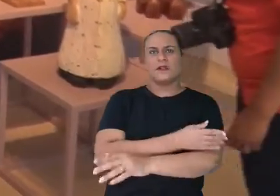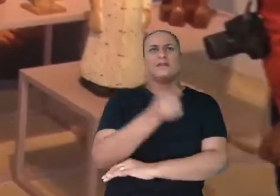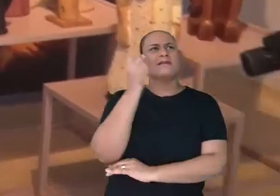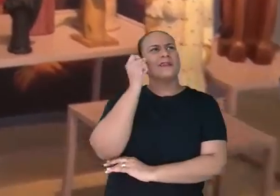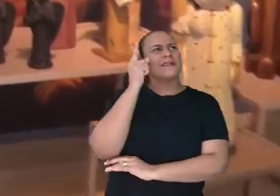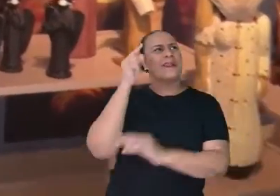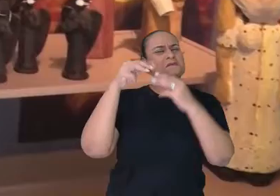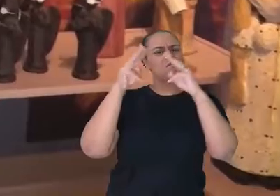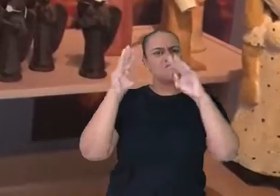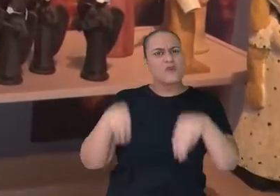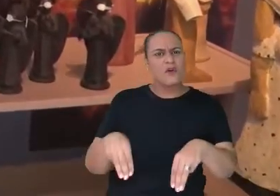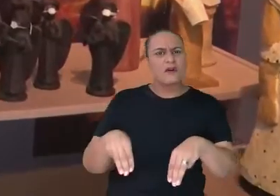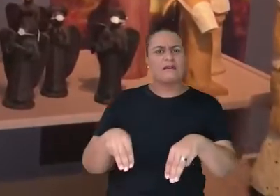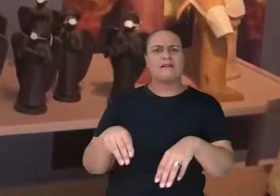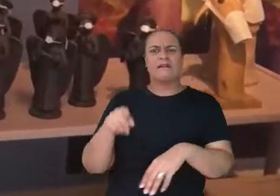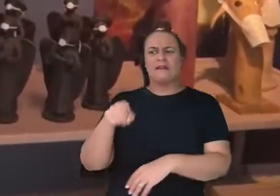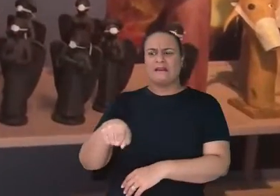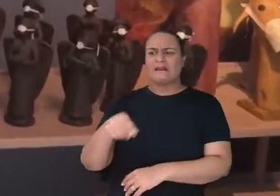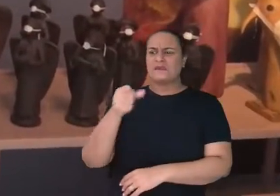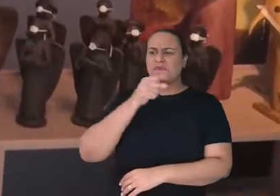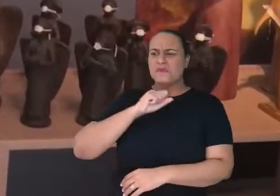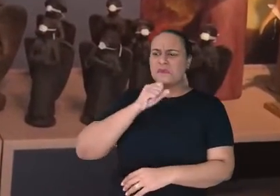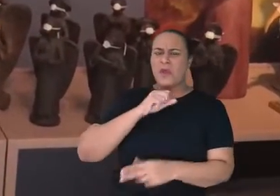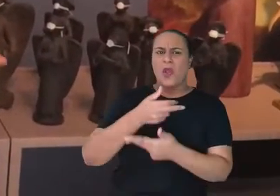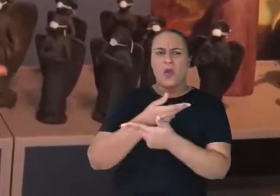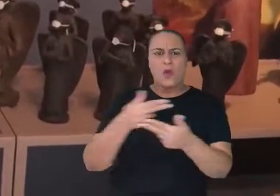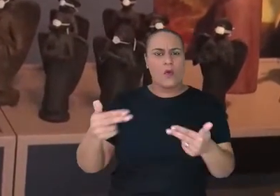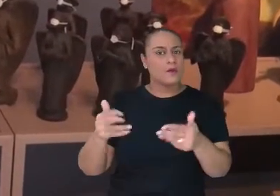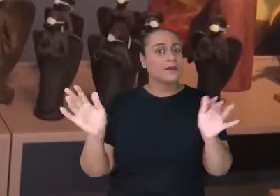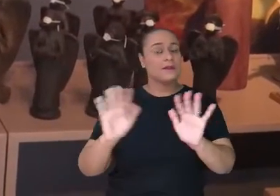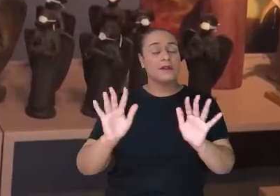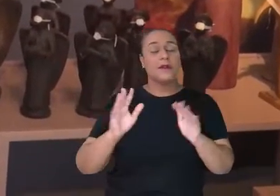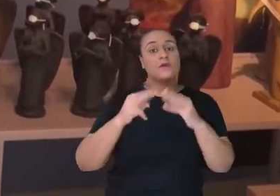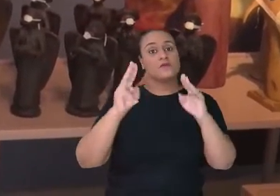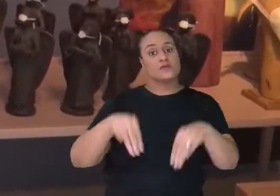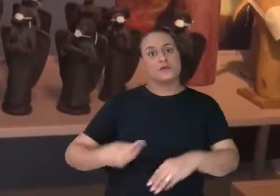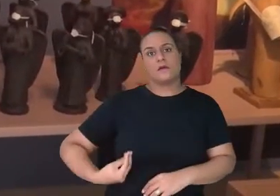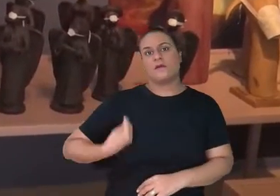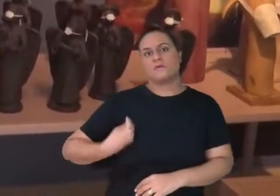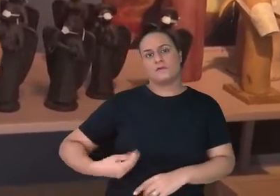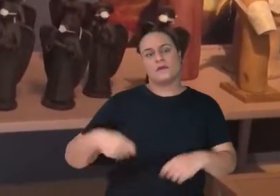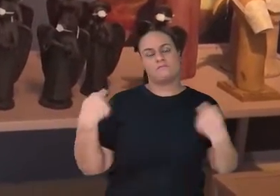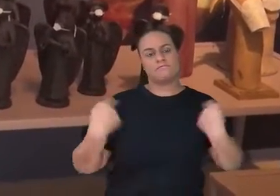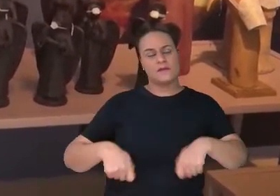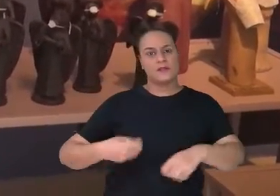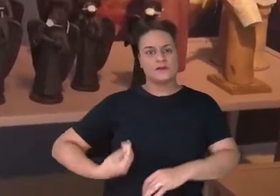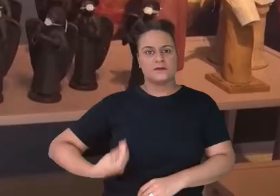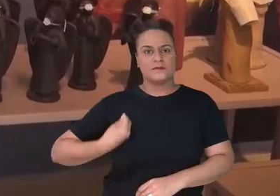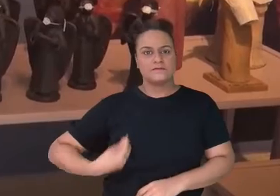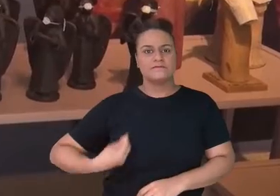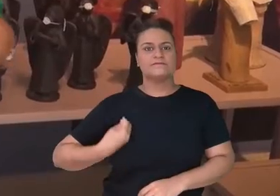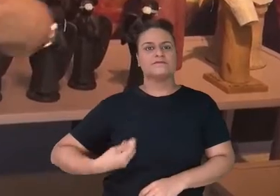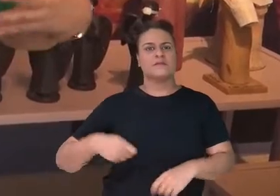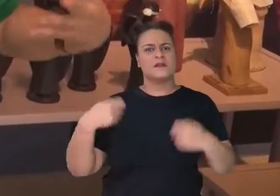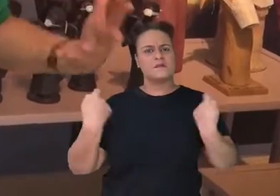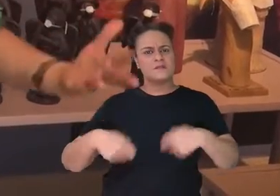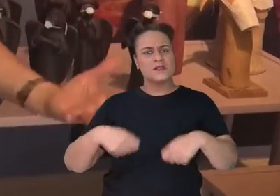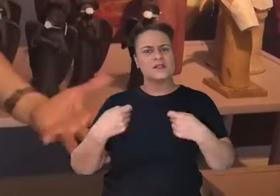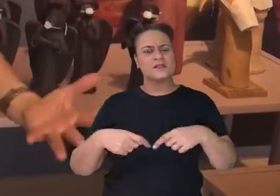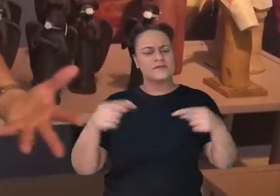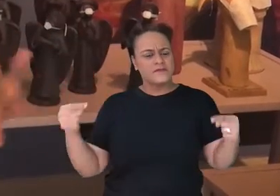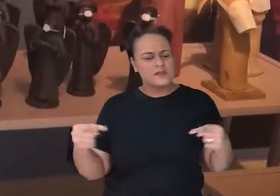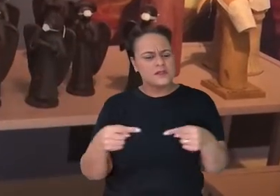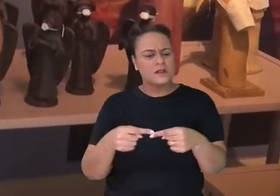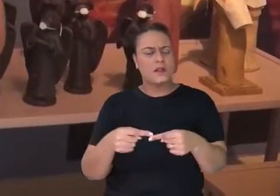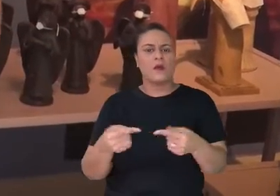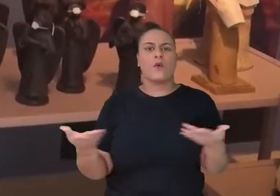museu é lugar de velharia. Não, o museu é vivo. Ele tem que ser vivo. Ele tem que dialogar com o nosso tempo, com a nossa